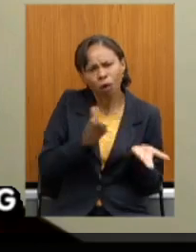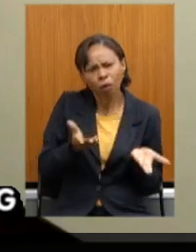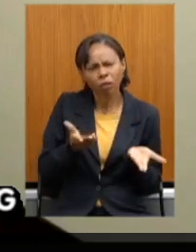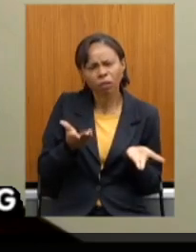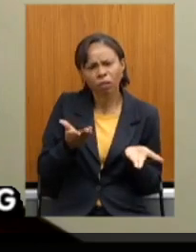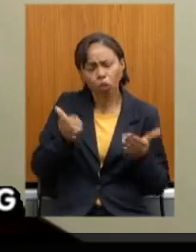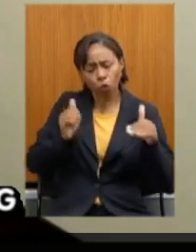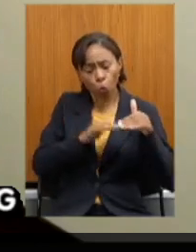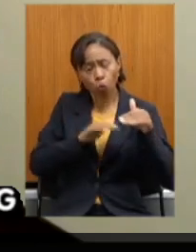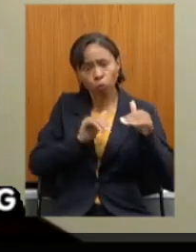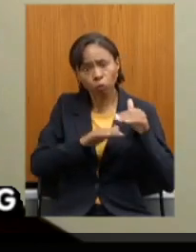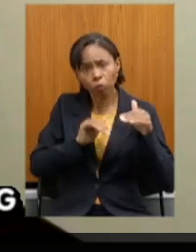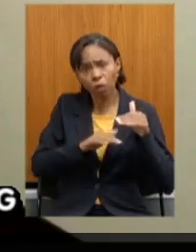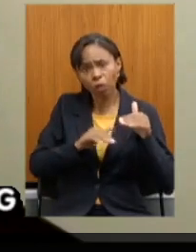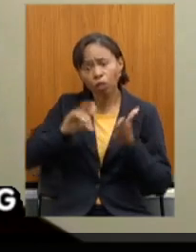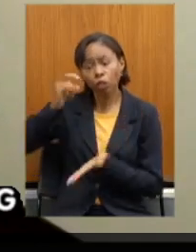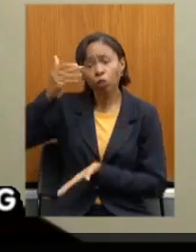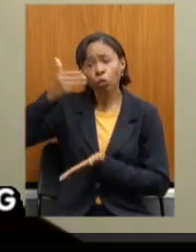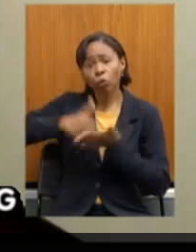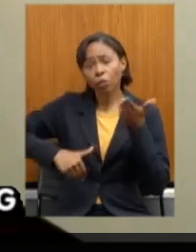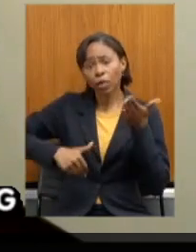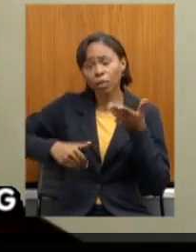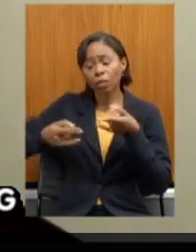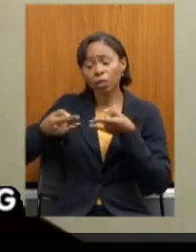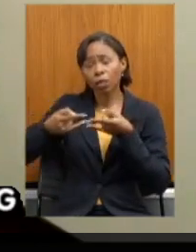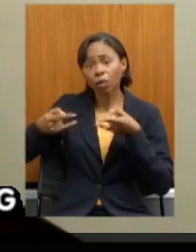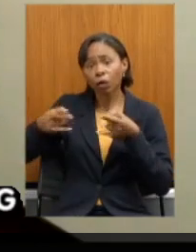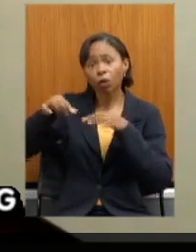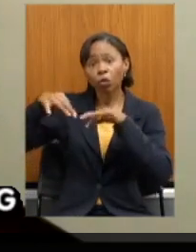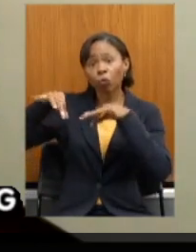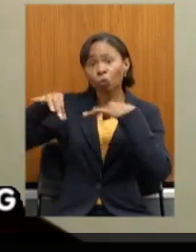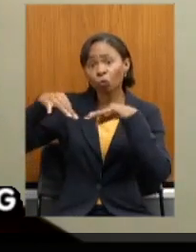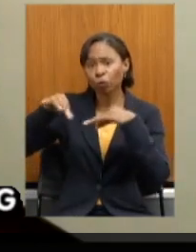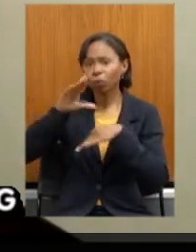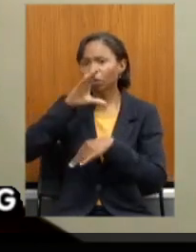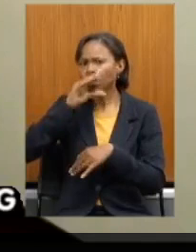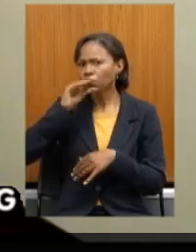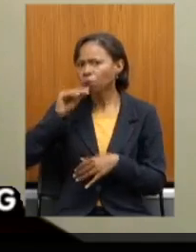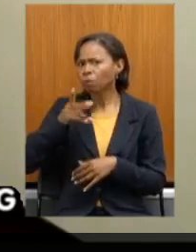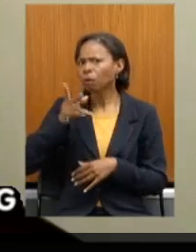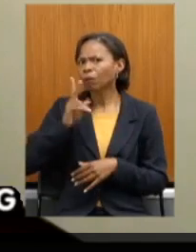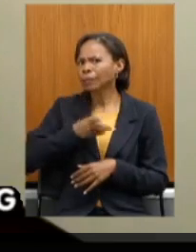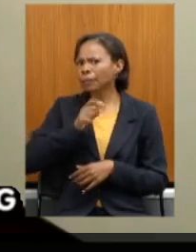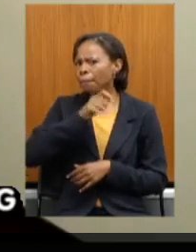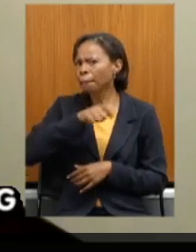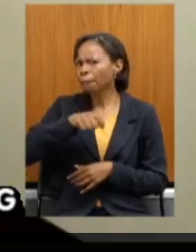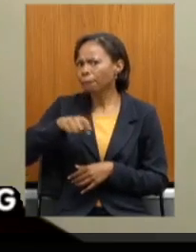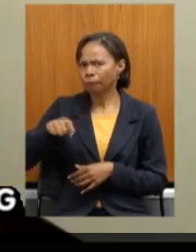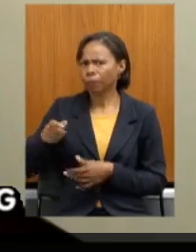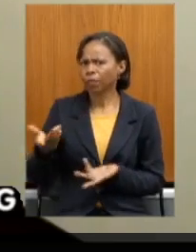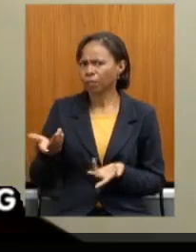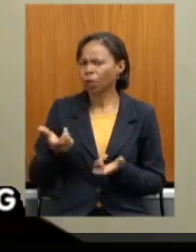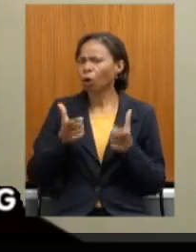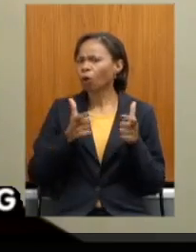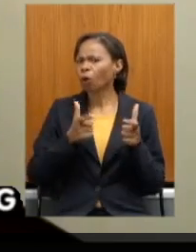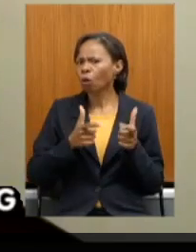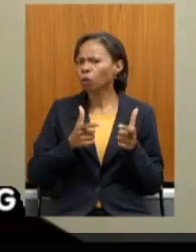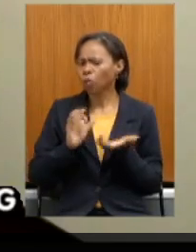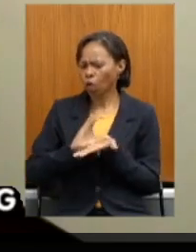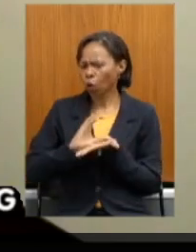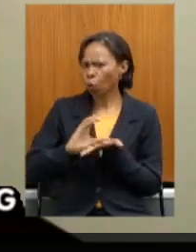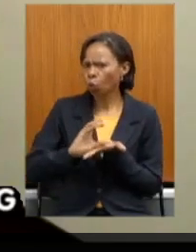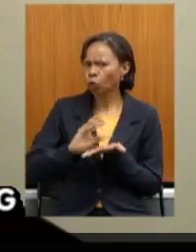nos contra-cheques do servidor a todo mês? Onde estão os recursos dos precatórios,